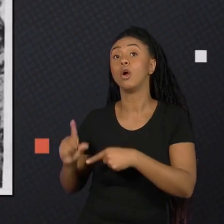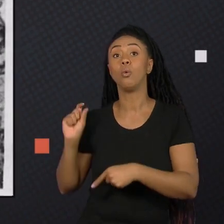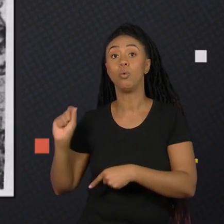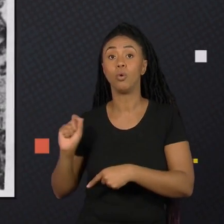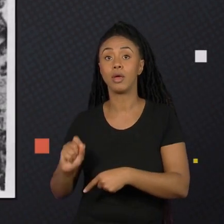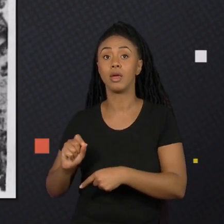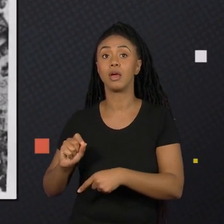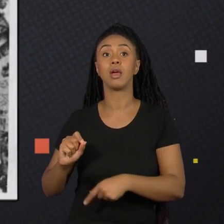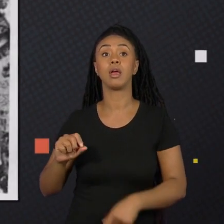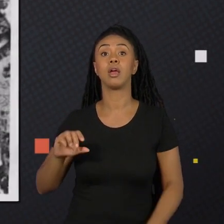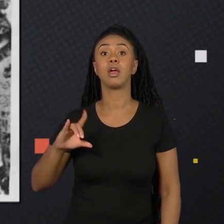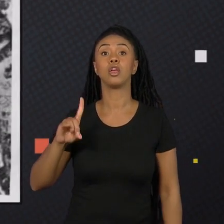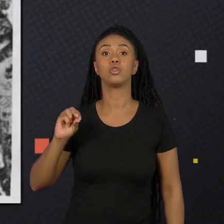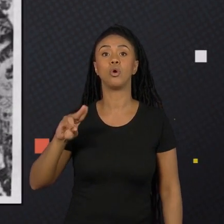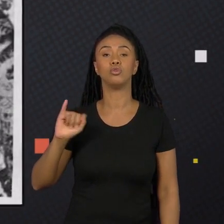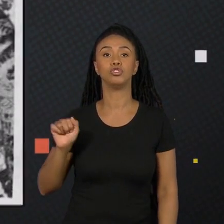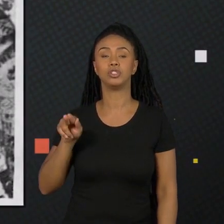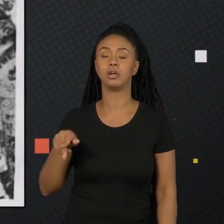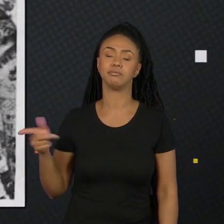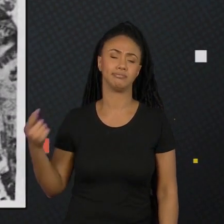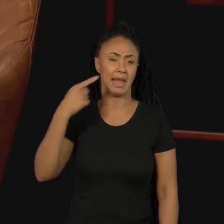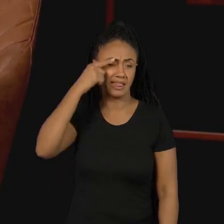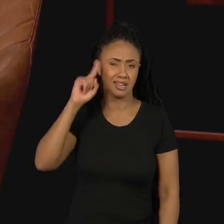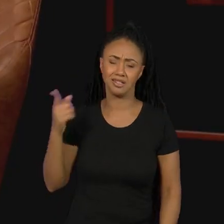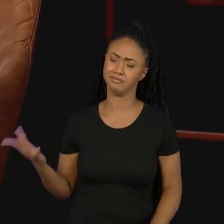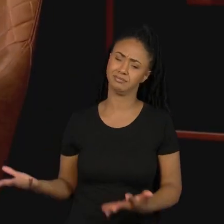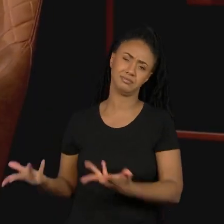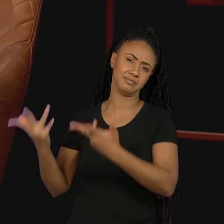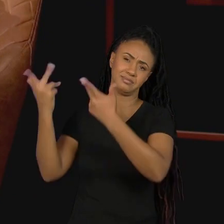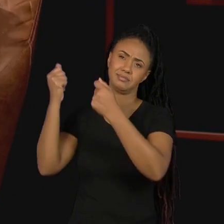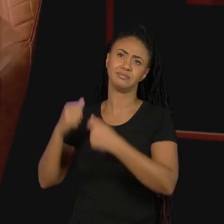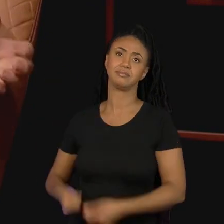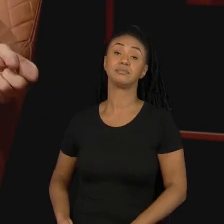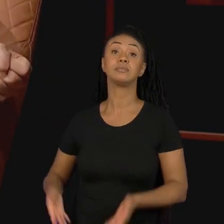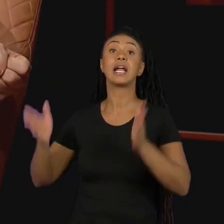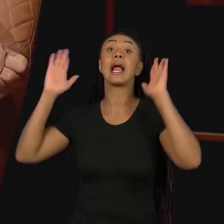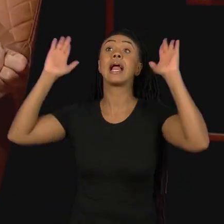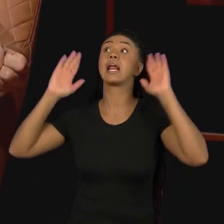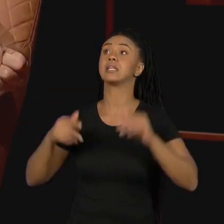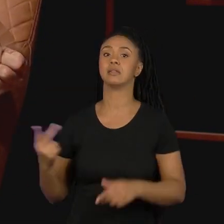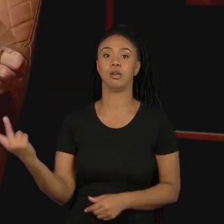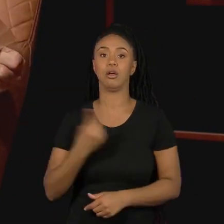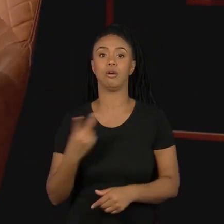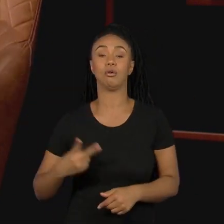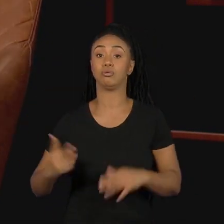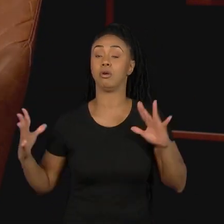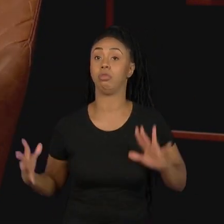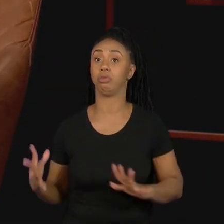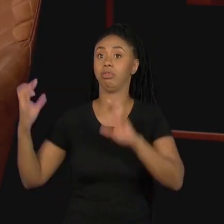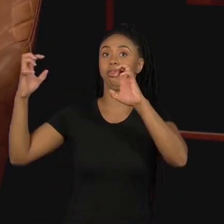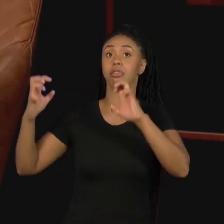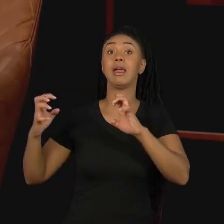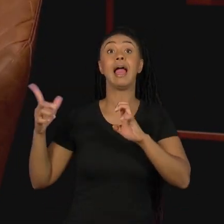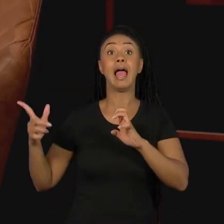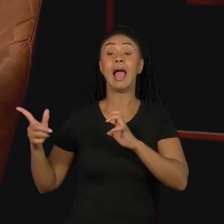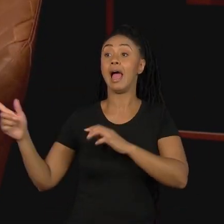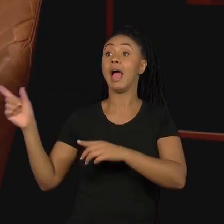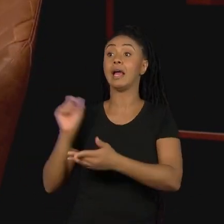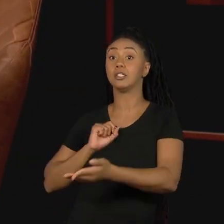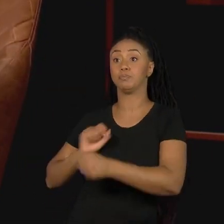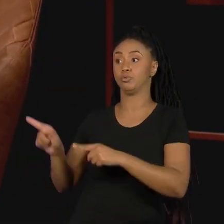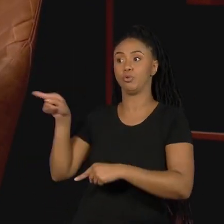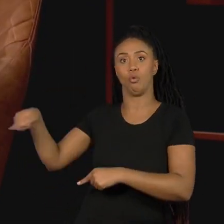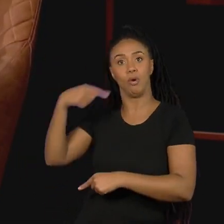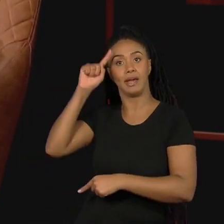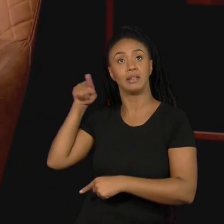a Rita Lee, que coisa brilhante. Meu Deus do céu. Graças a Deus, os dois brigaram. E ela foi expulsa da banda,